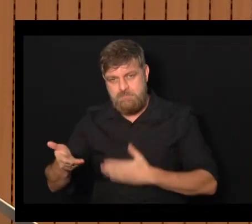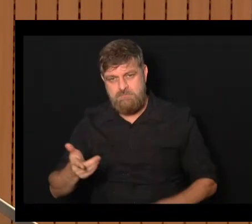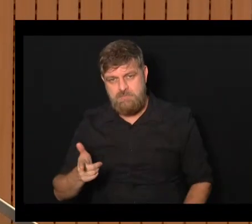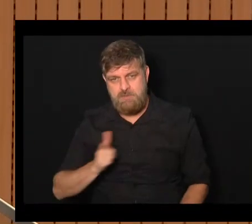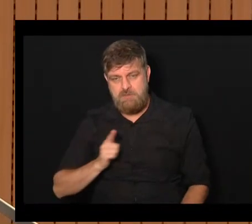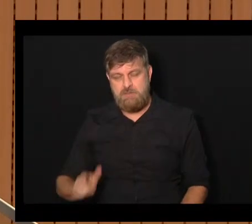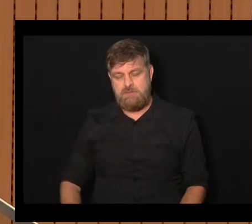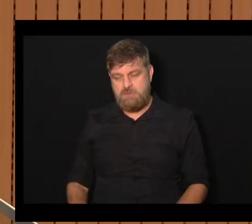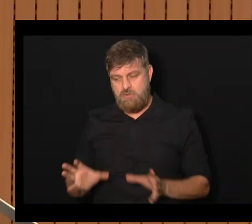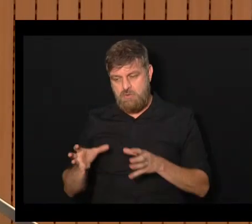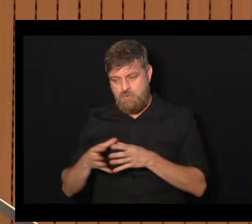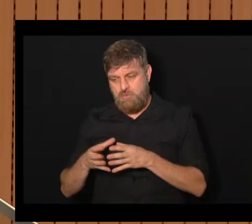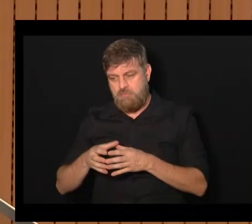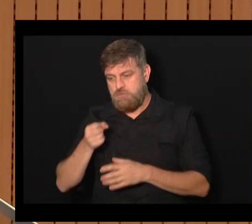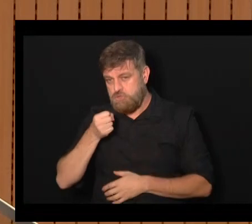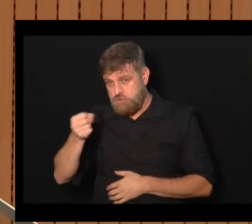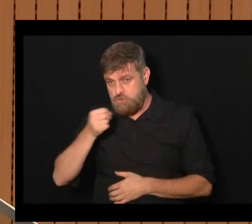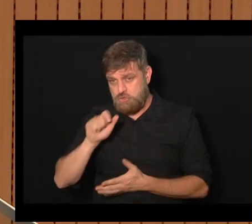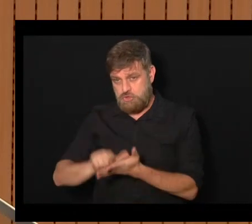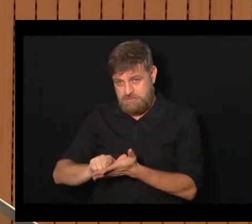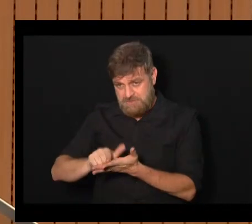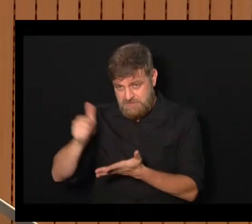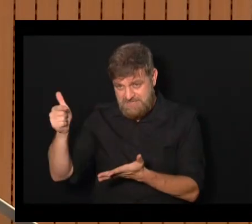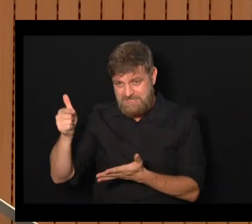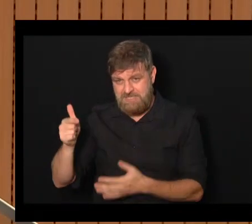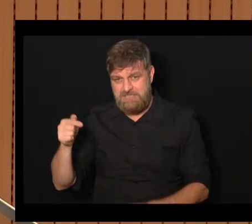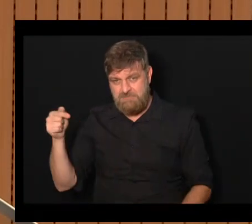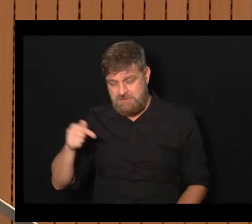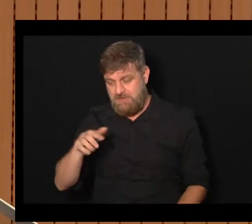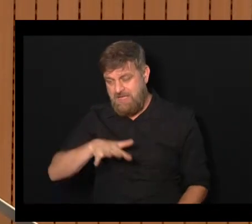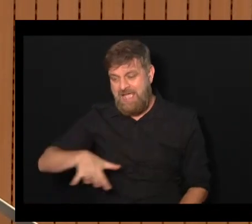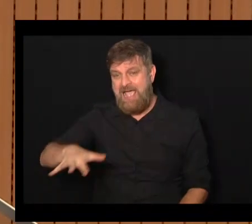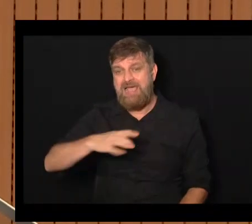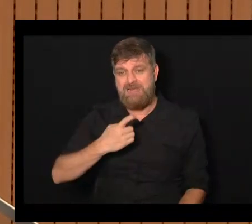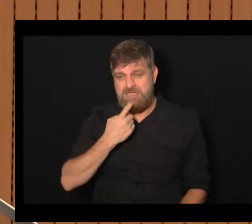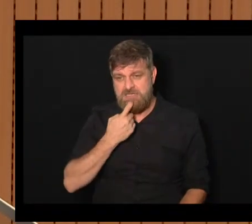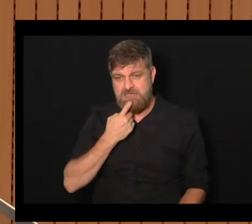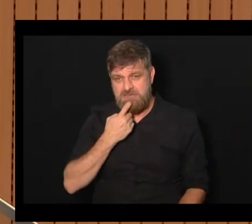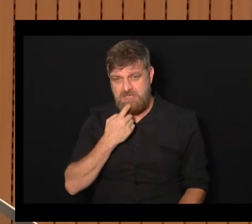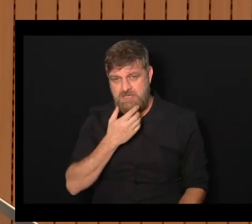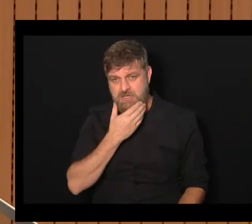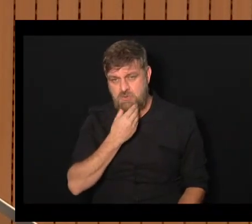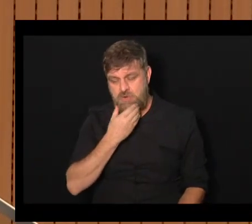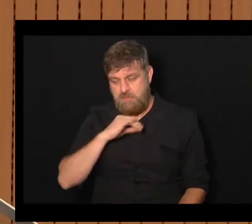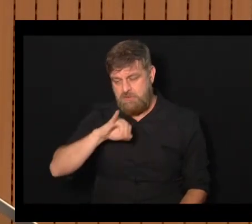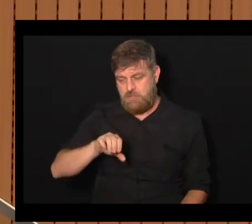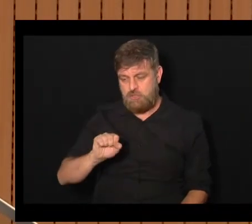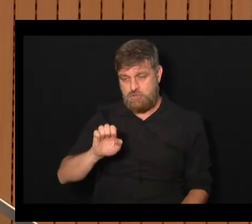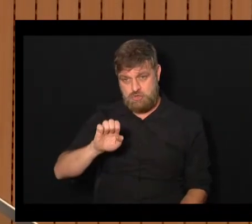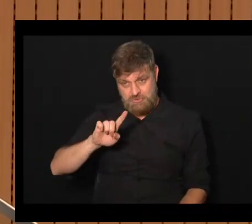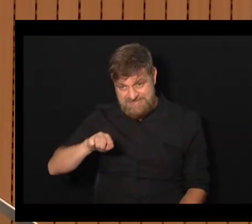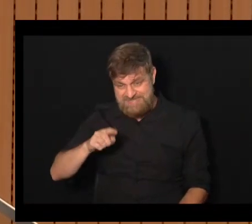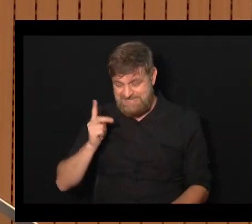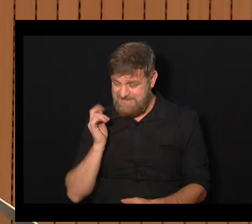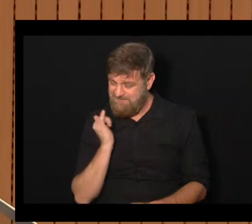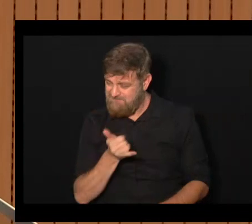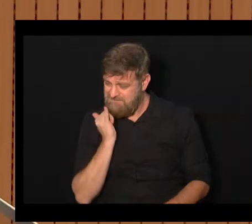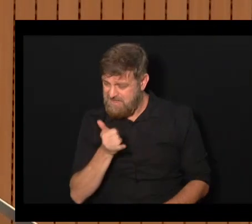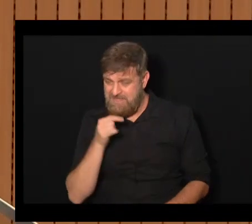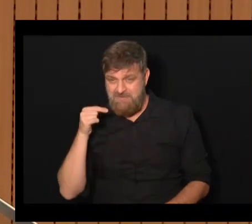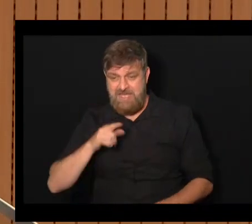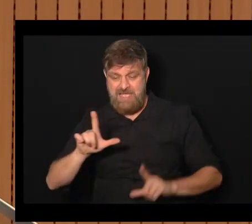do Departamento de Jornalismo Regional. O doutor José Bonifácio dizia sempre, é uma